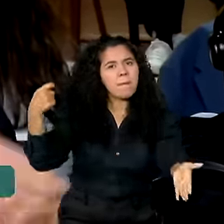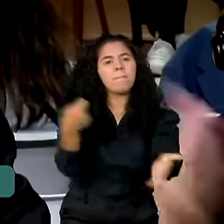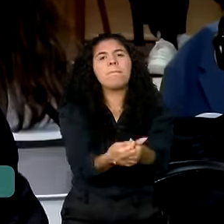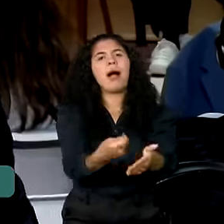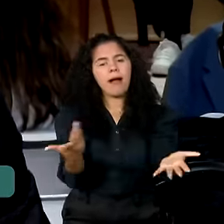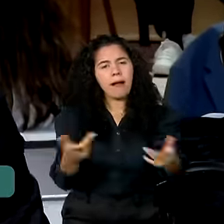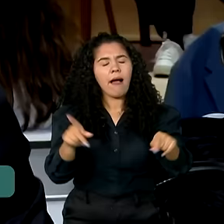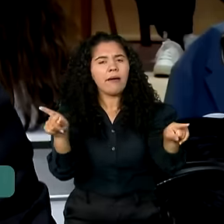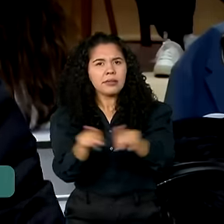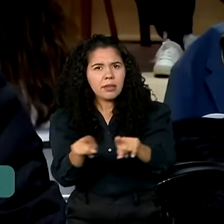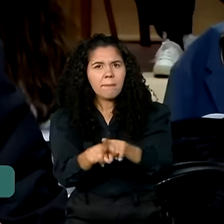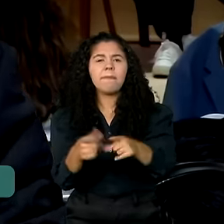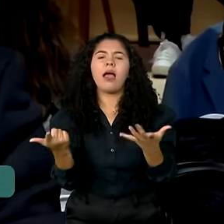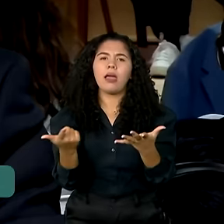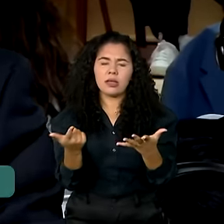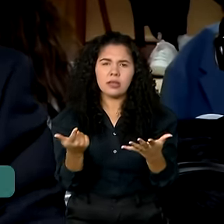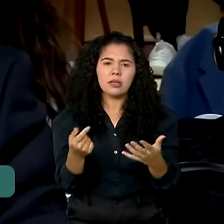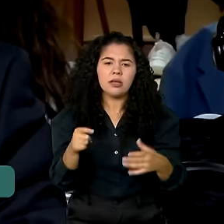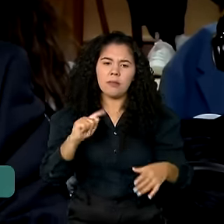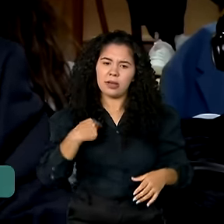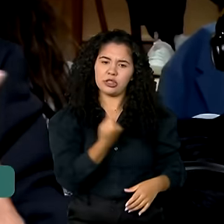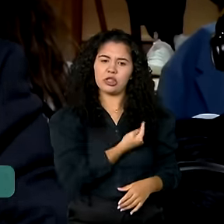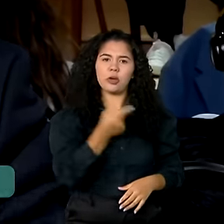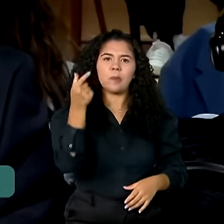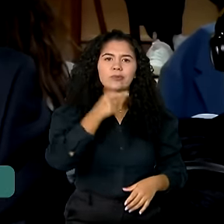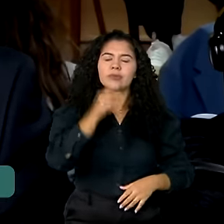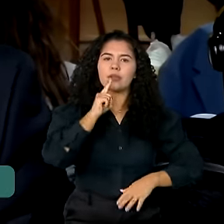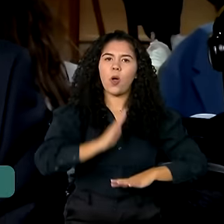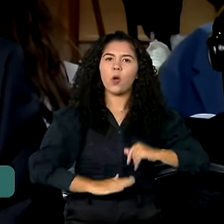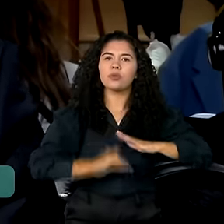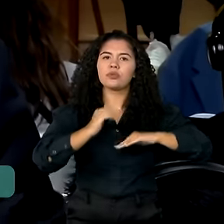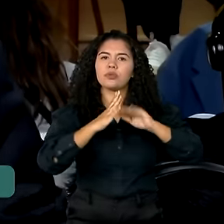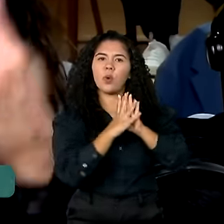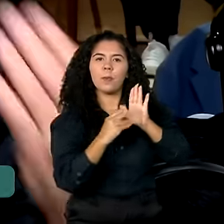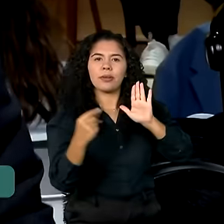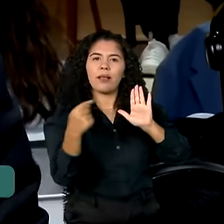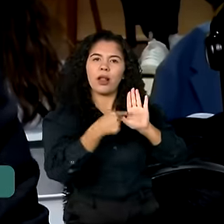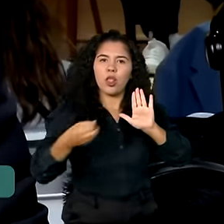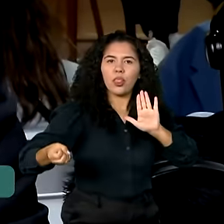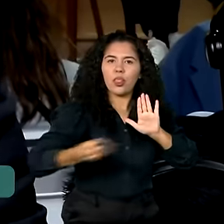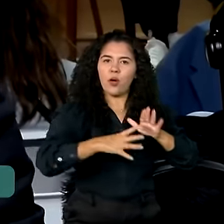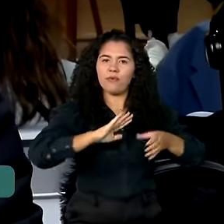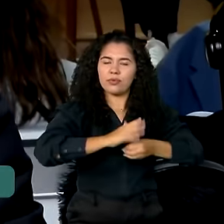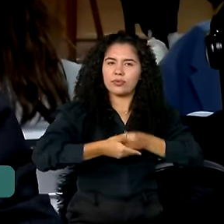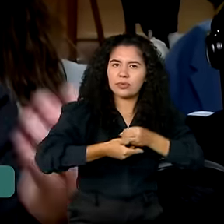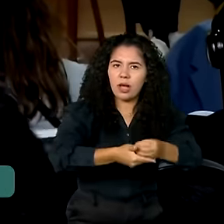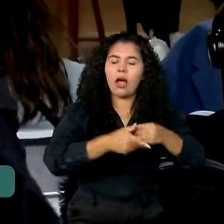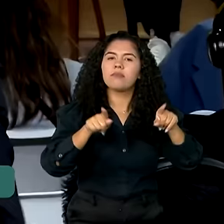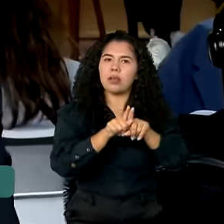ou falavam que iriam pagar, para a gente ter a construção de um modelo novo, sustentável do ponto de